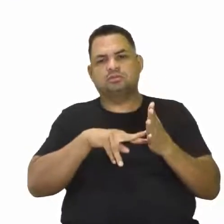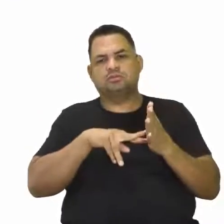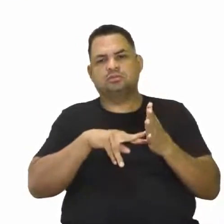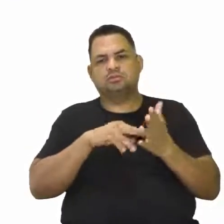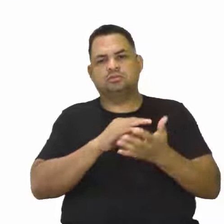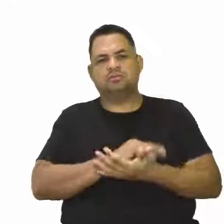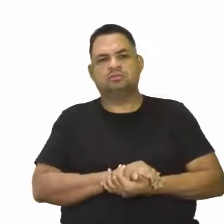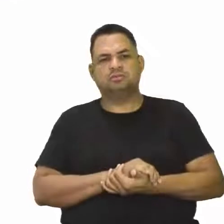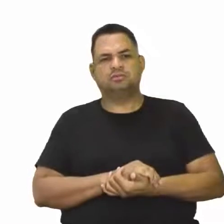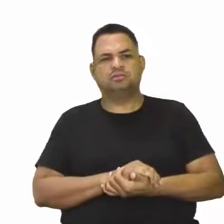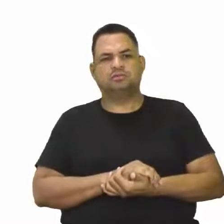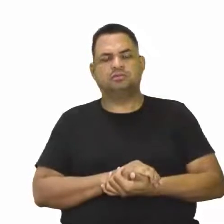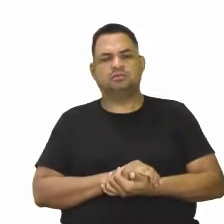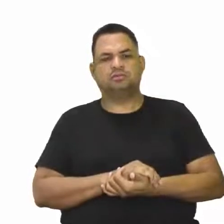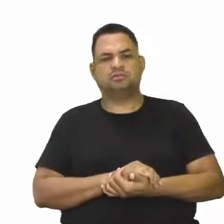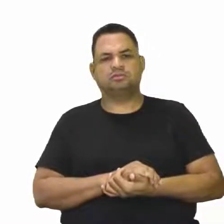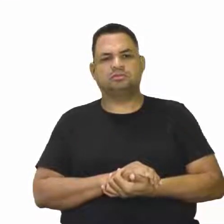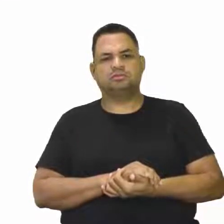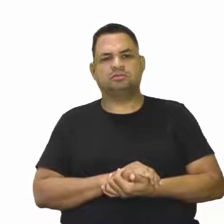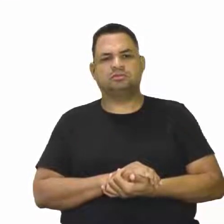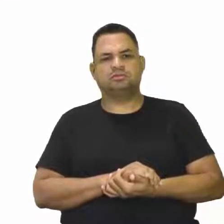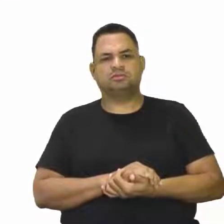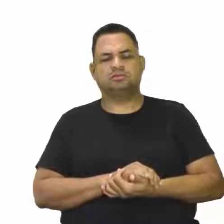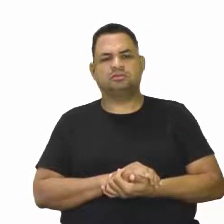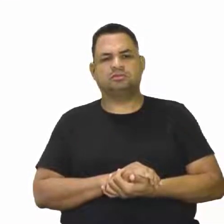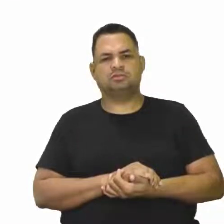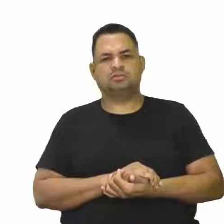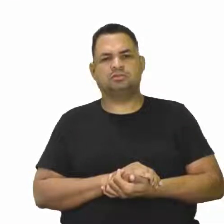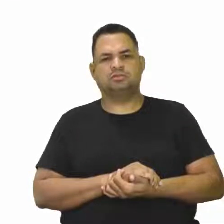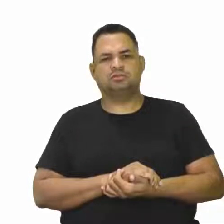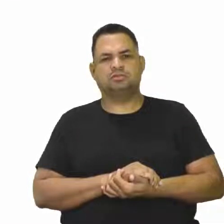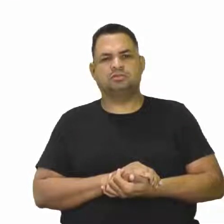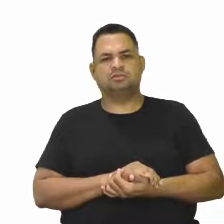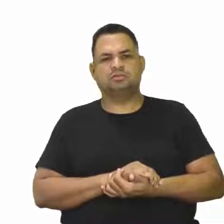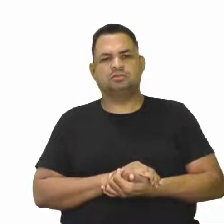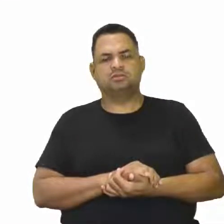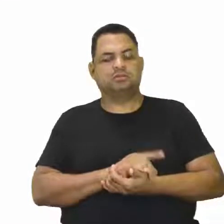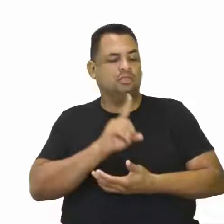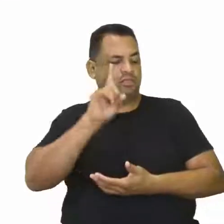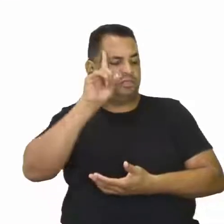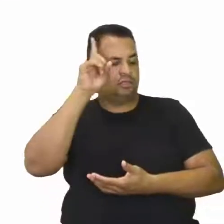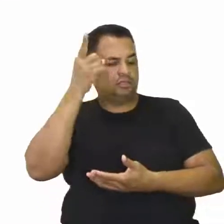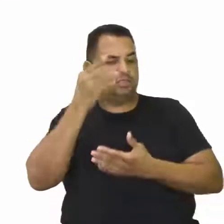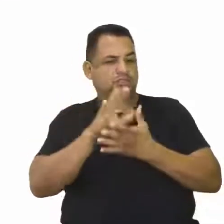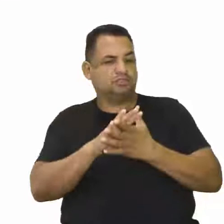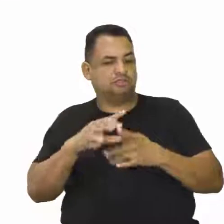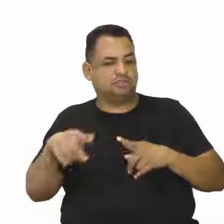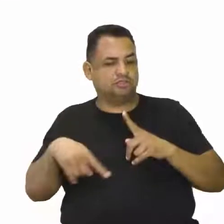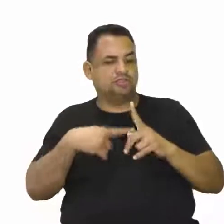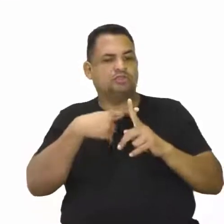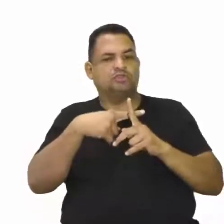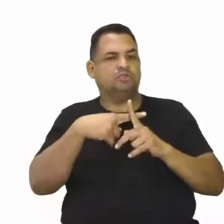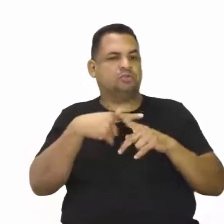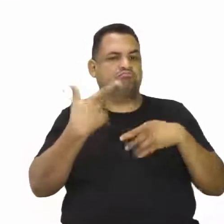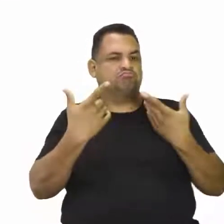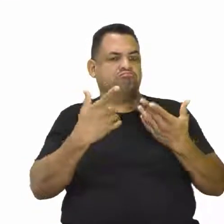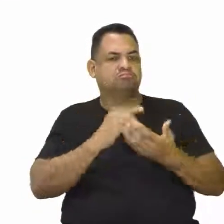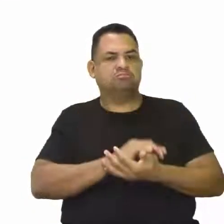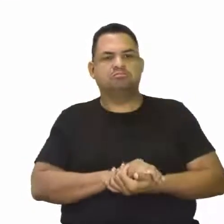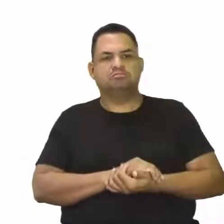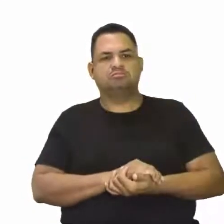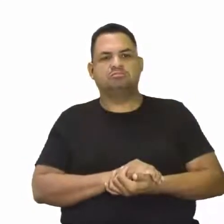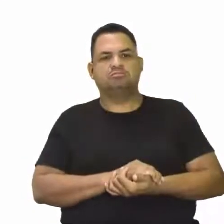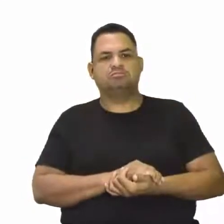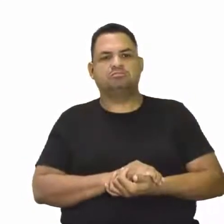No comprou los livros, ni los quadernos. Ou seja, da ideia de adição, né? Não comprou nem os livros e